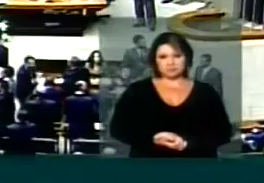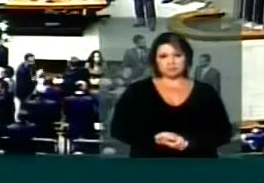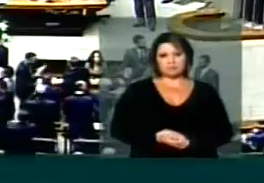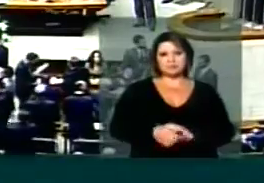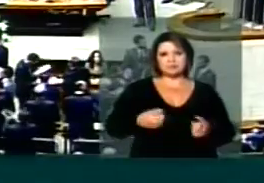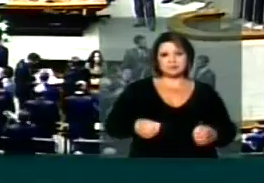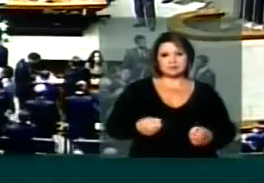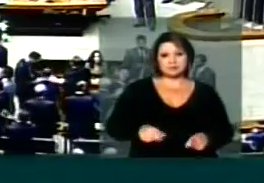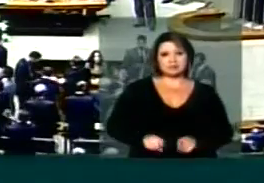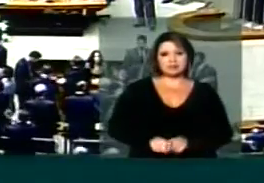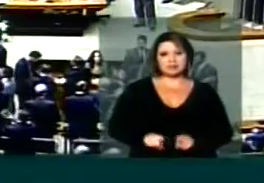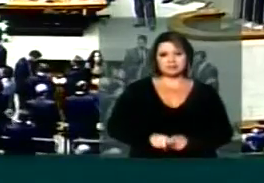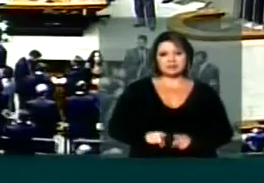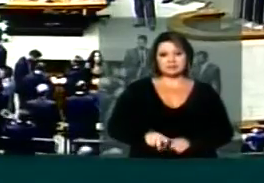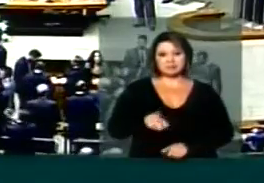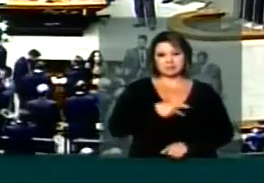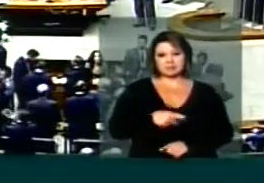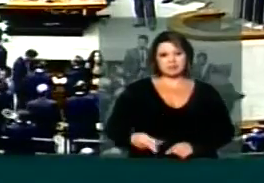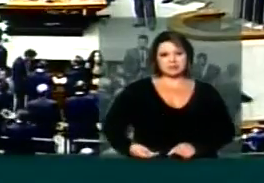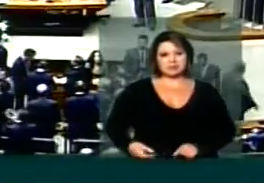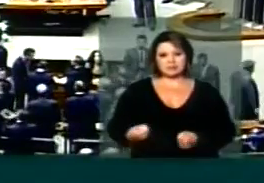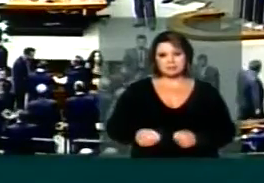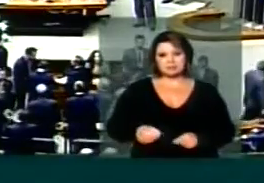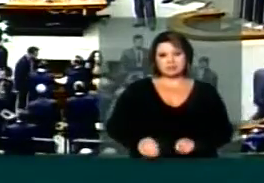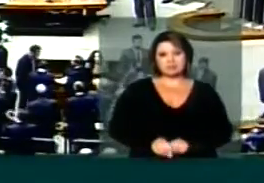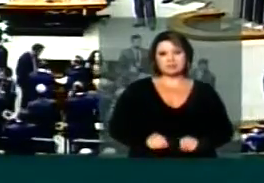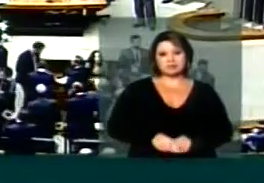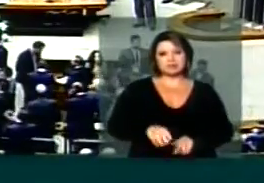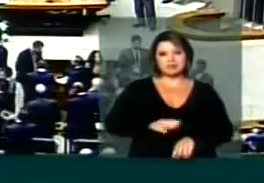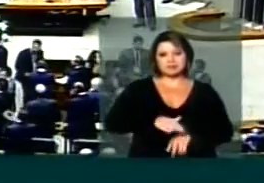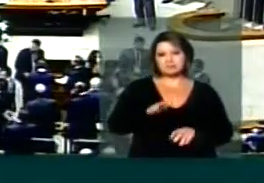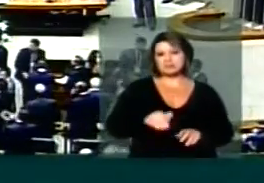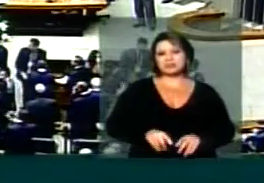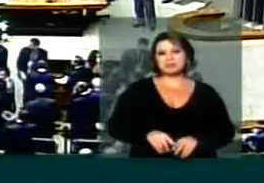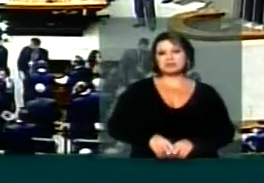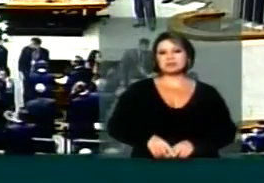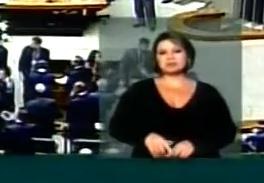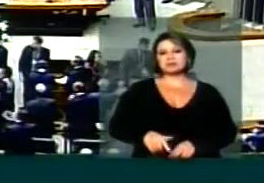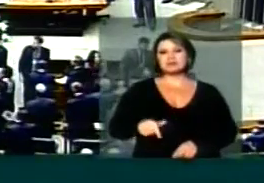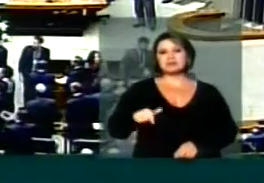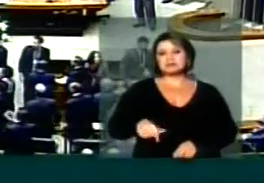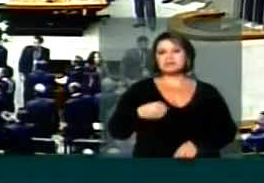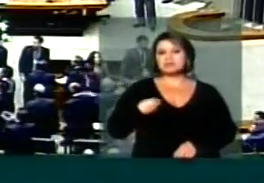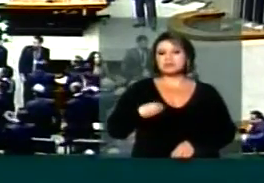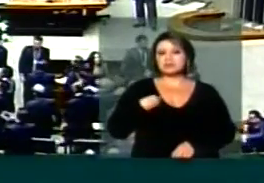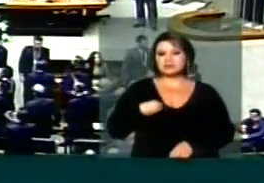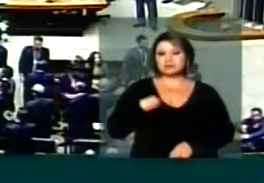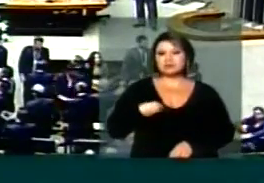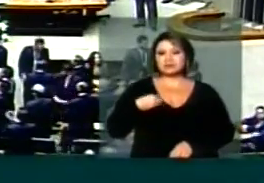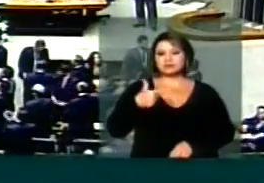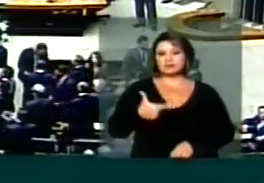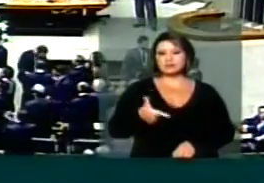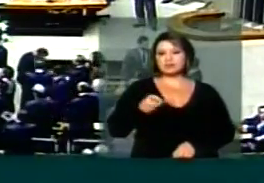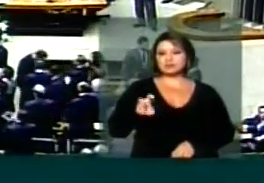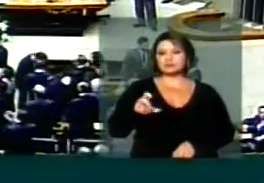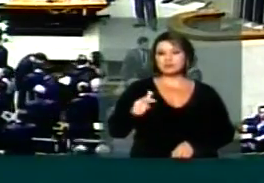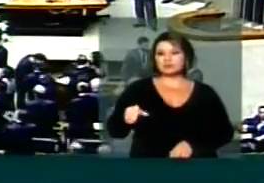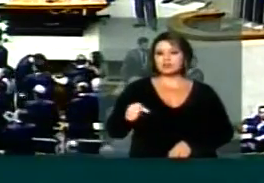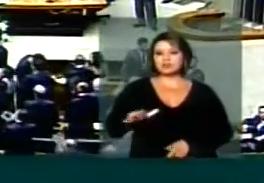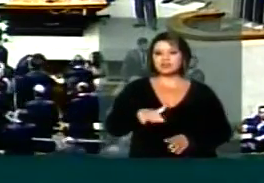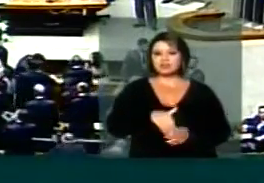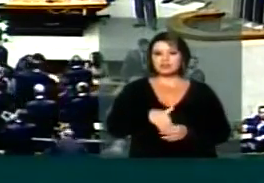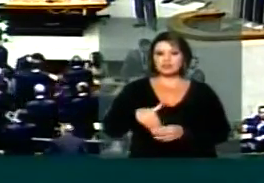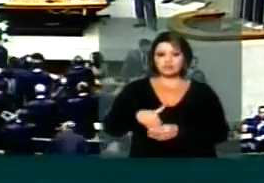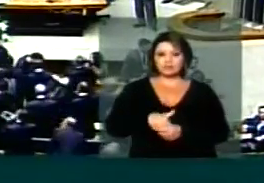Lembrando que para ser eleito presidente da Casa, o deputado precisa apenas da maioria simples, desde que estejam presentes em plenário 257, que é